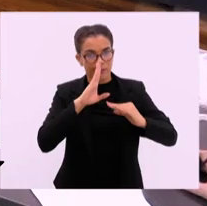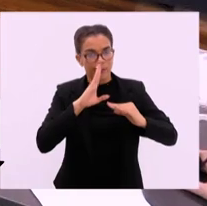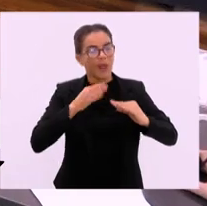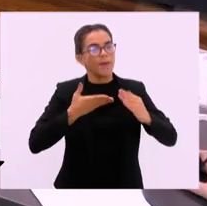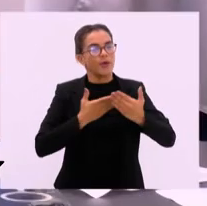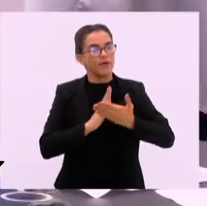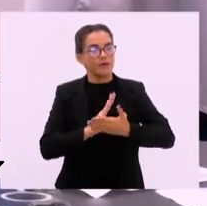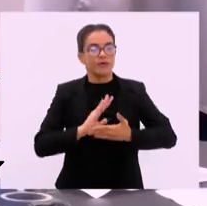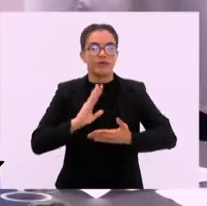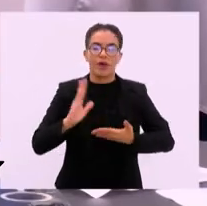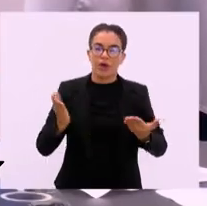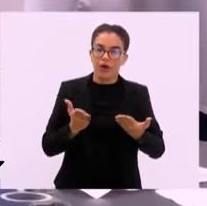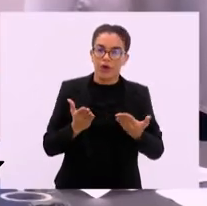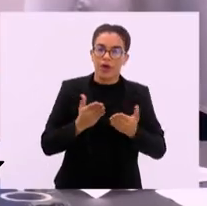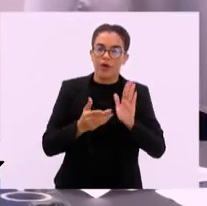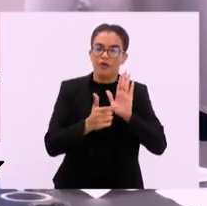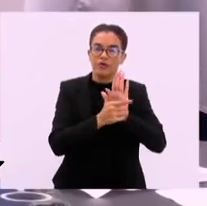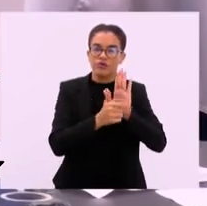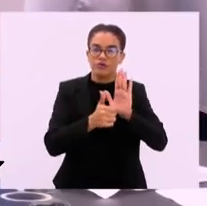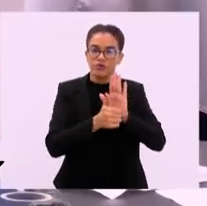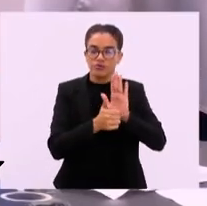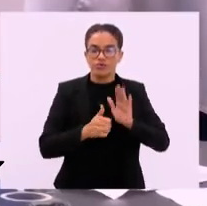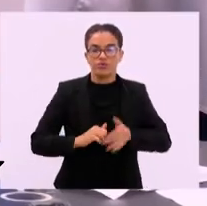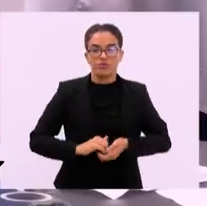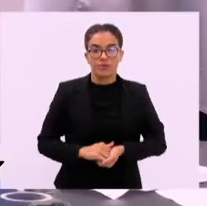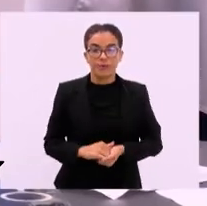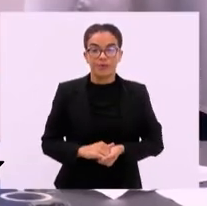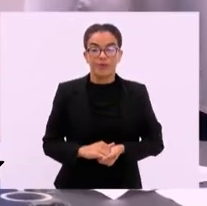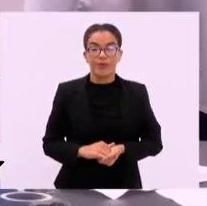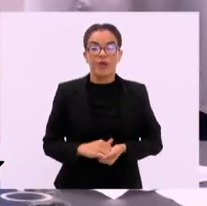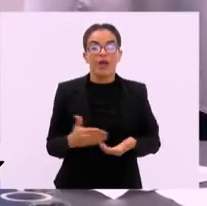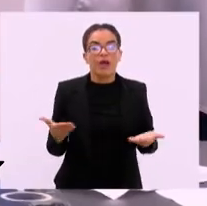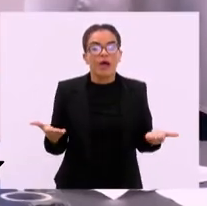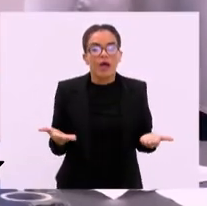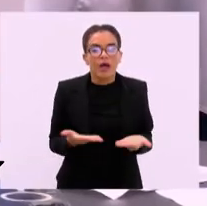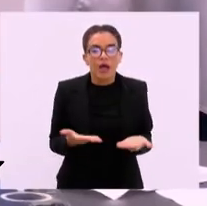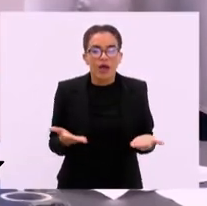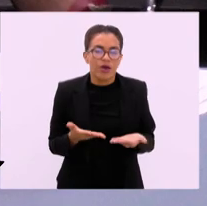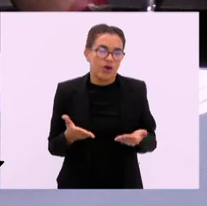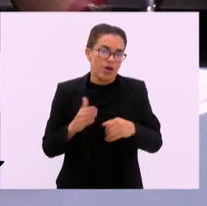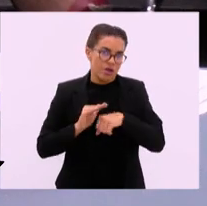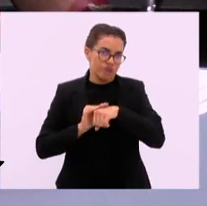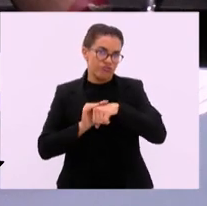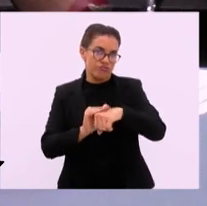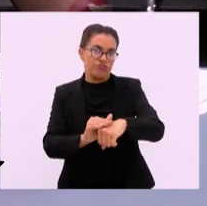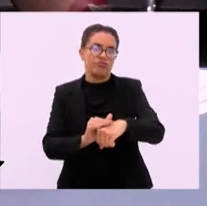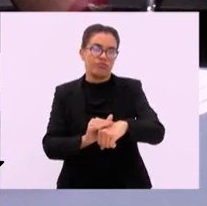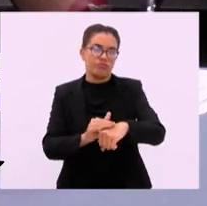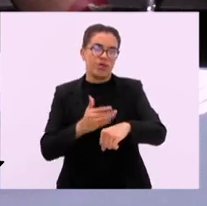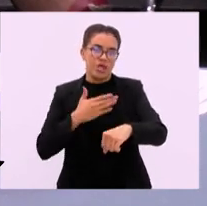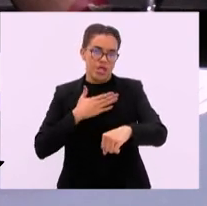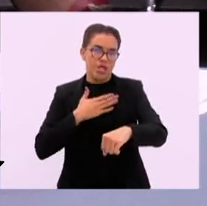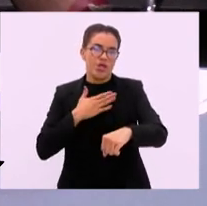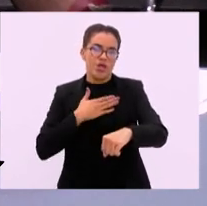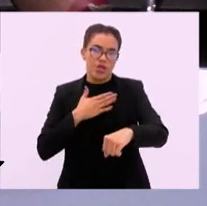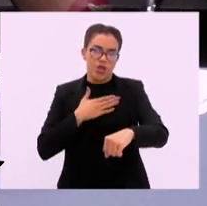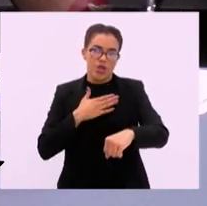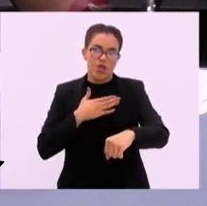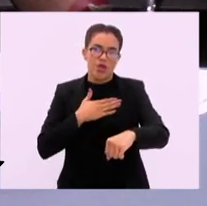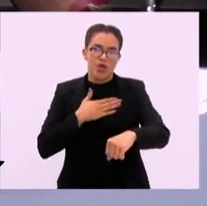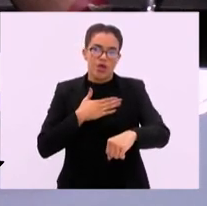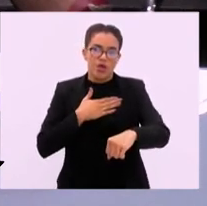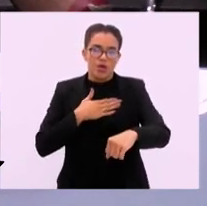como estão. Aprovado 21 da pauta. Só queria deputado Luiz Paulo. Lá, que eu louvo, mas tal